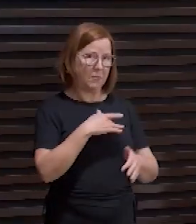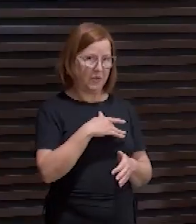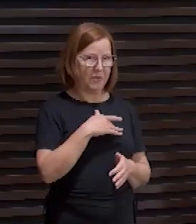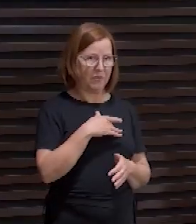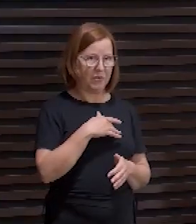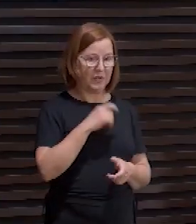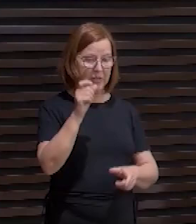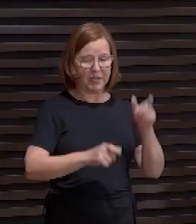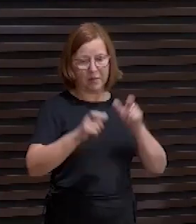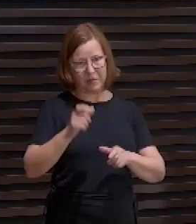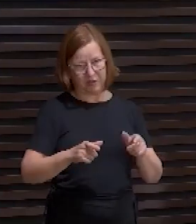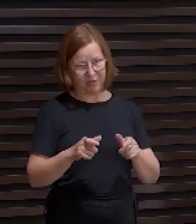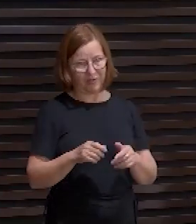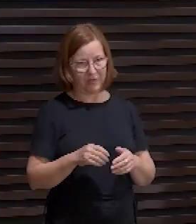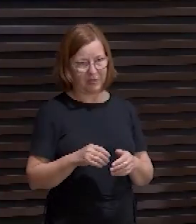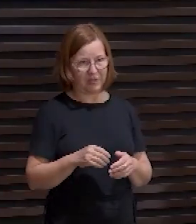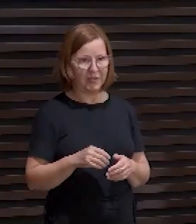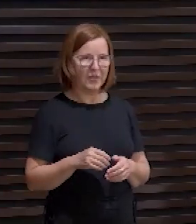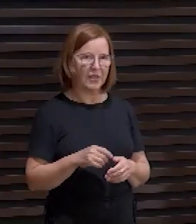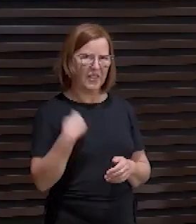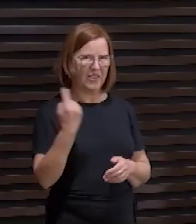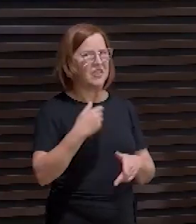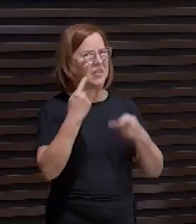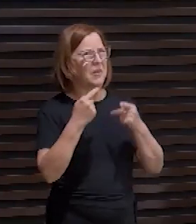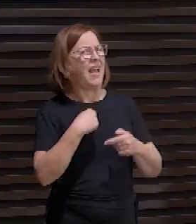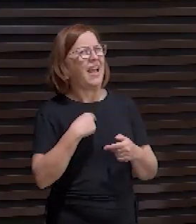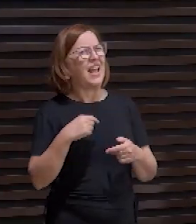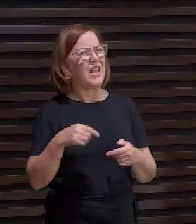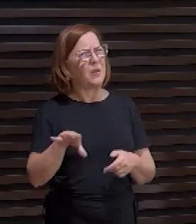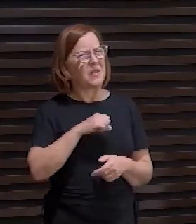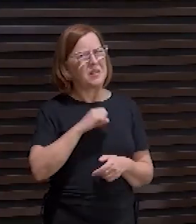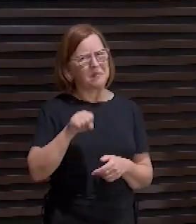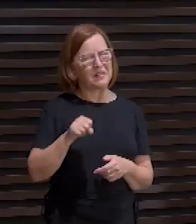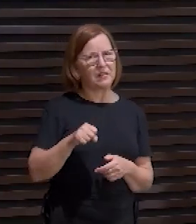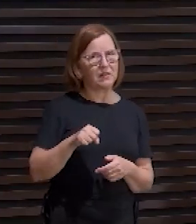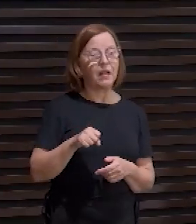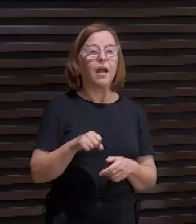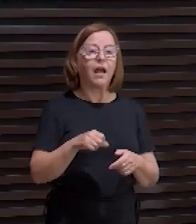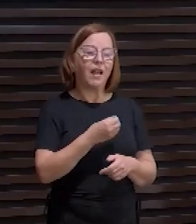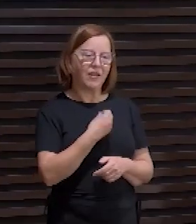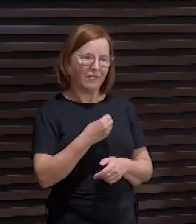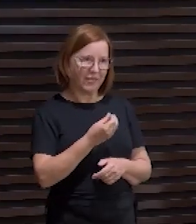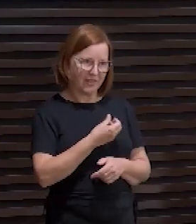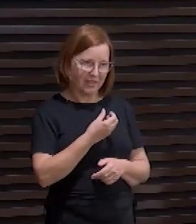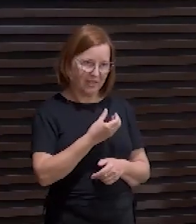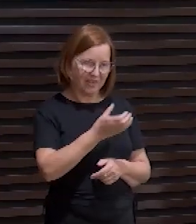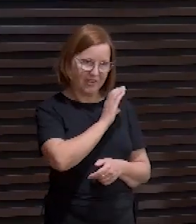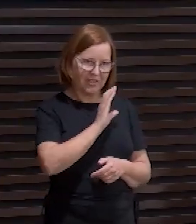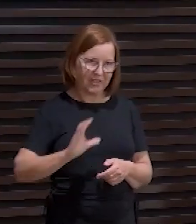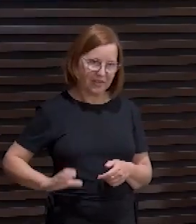amamos, ou pelo menos falamos que amamos? A vida do seguidor de Cristo precisa ser marcada pela doçura, do